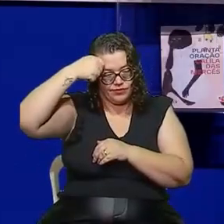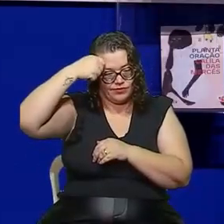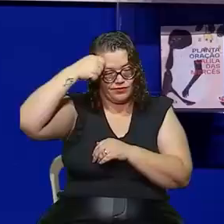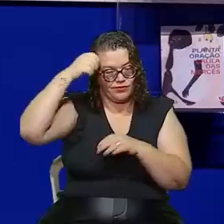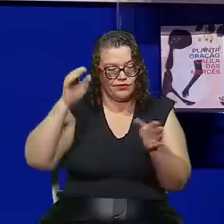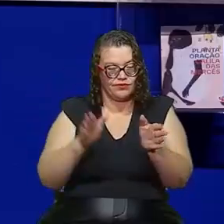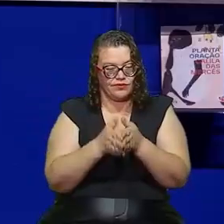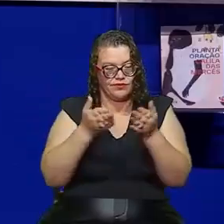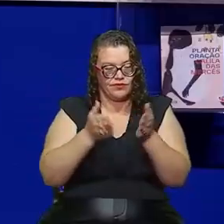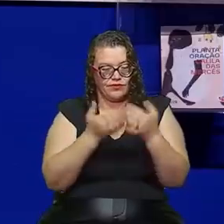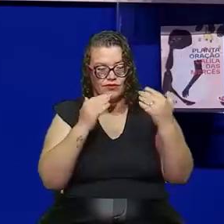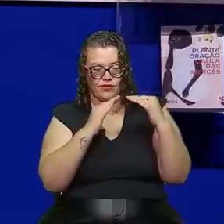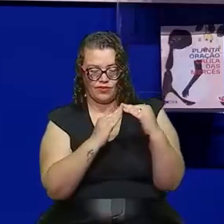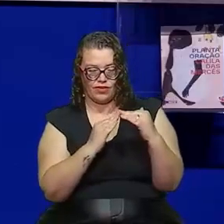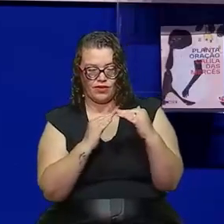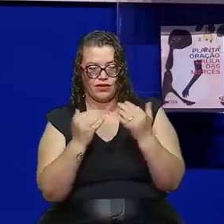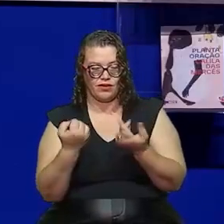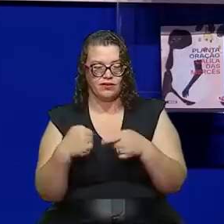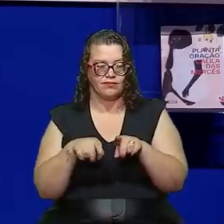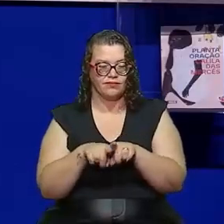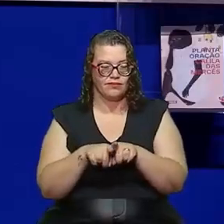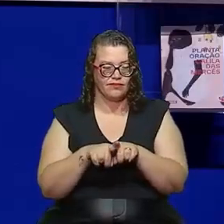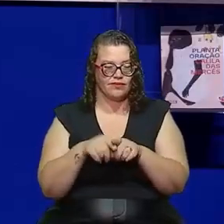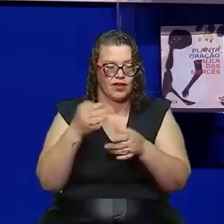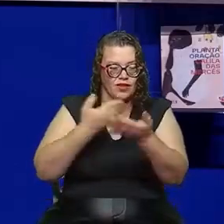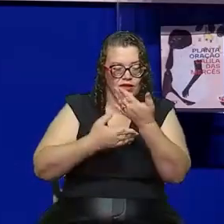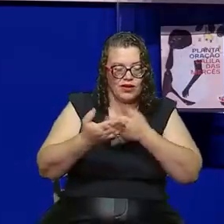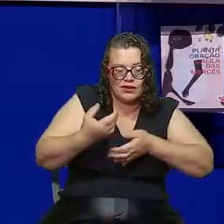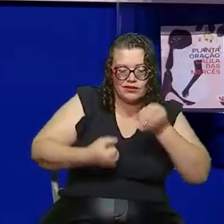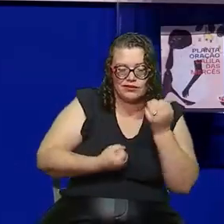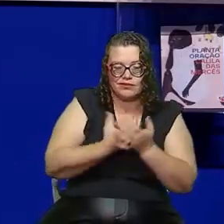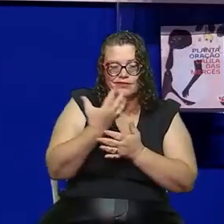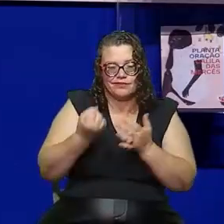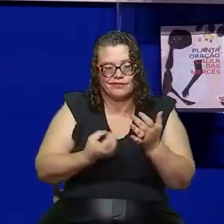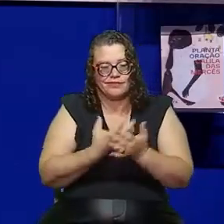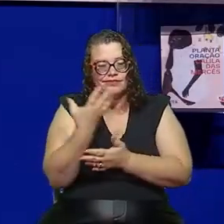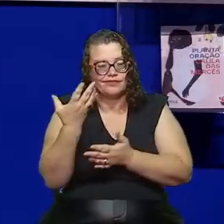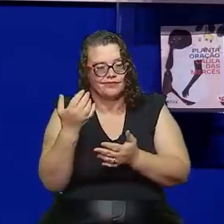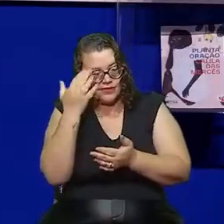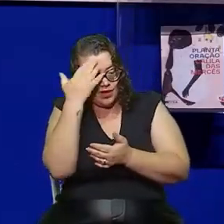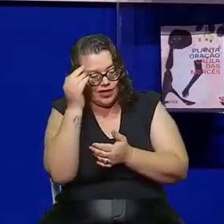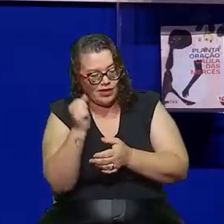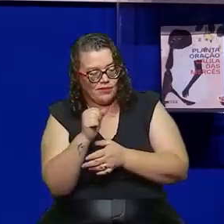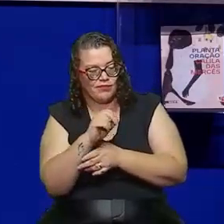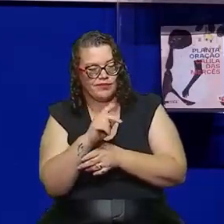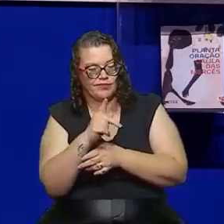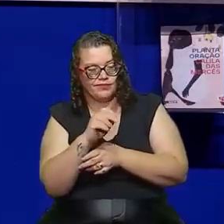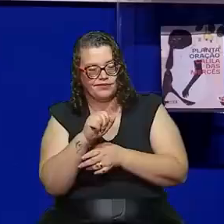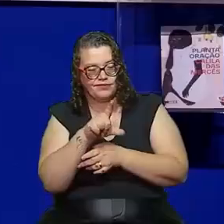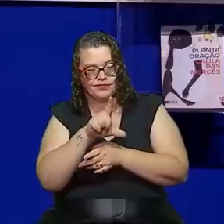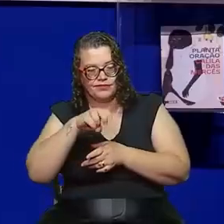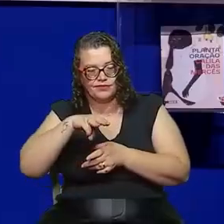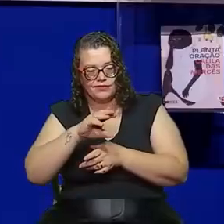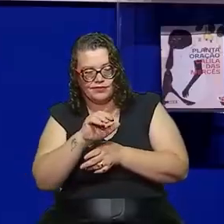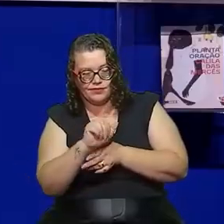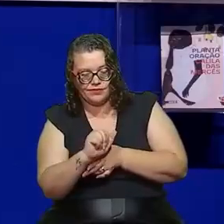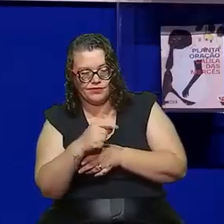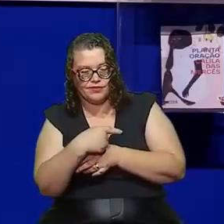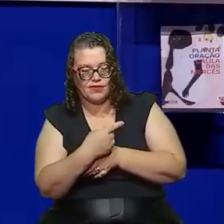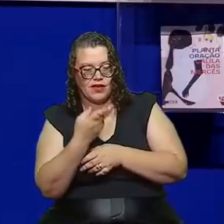Então, mas a poesia, ela nos envolve, sabe, Paloma? E aí eu queria ler um poema que